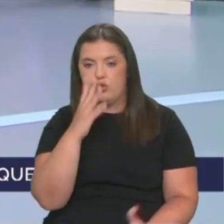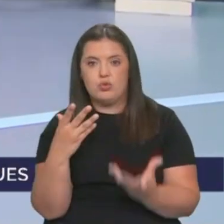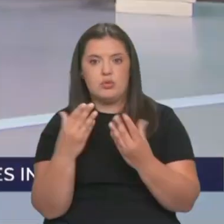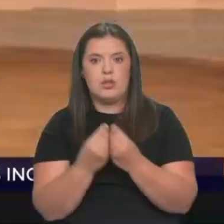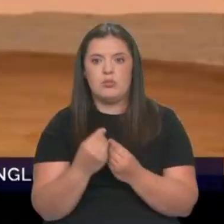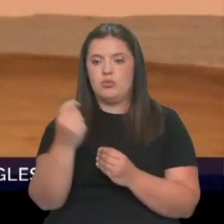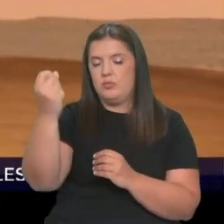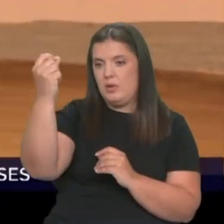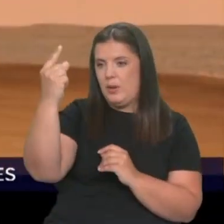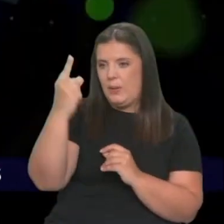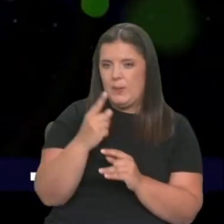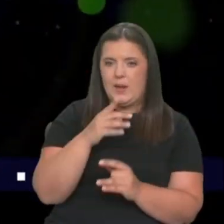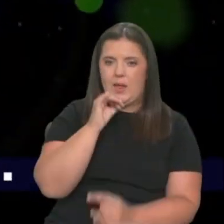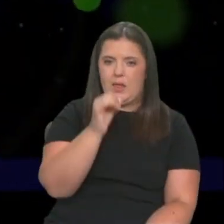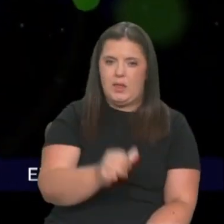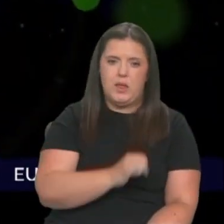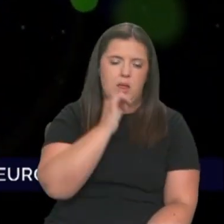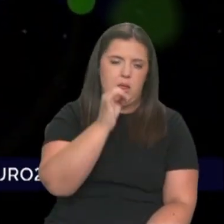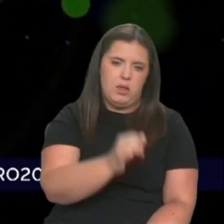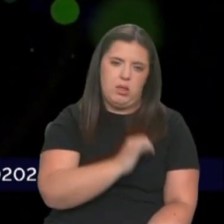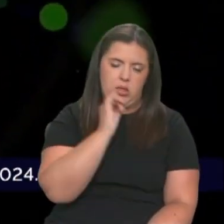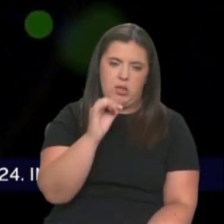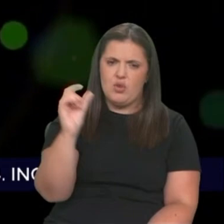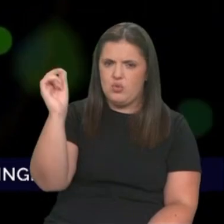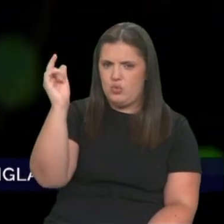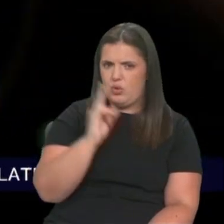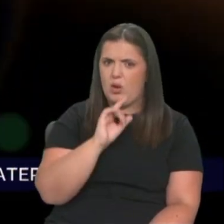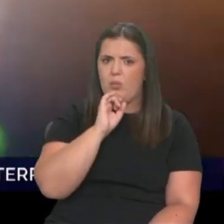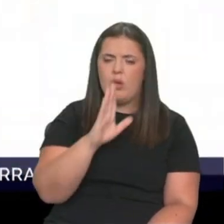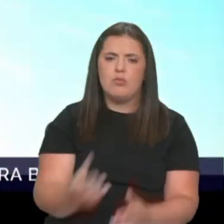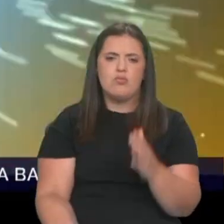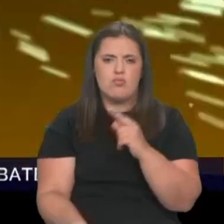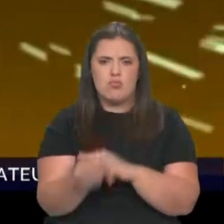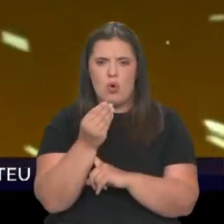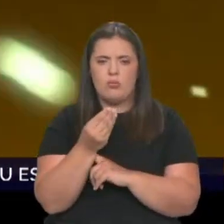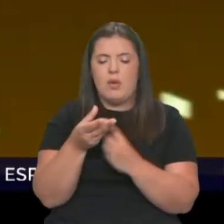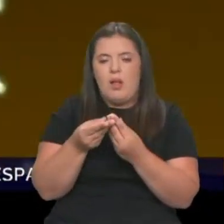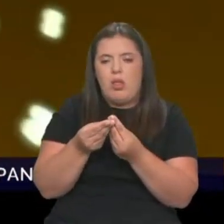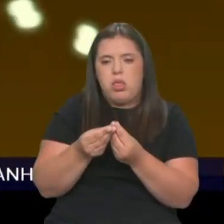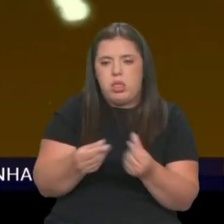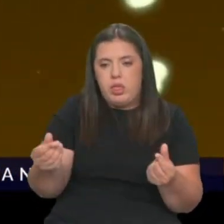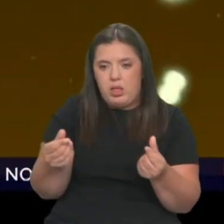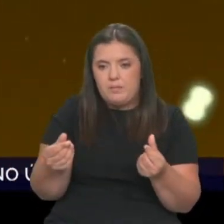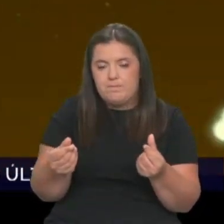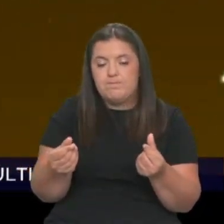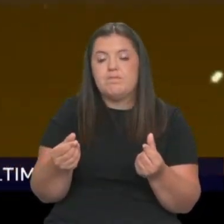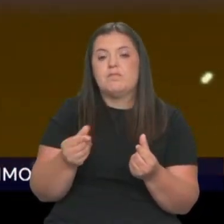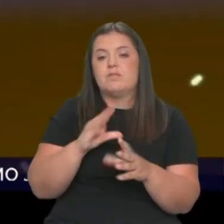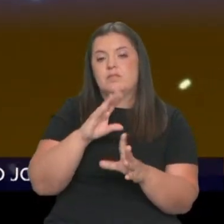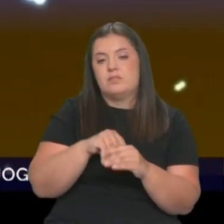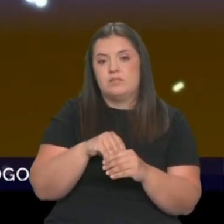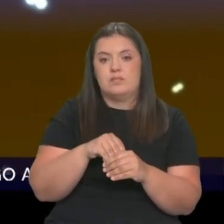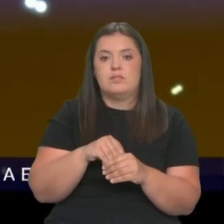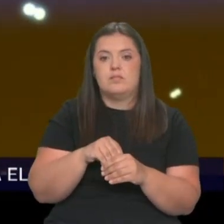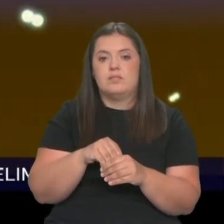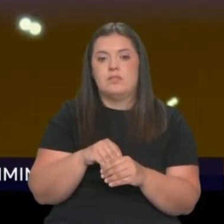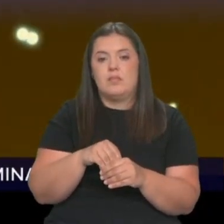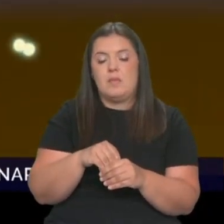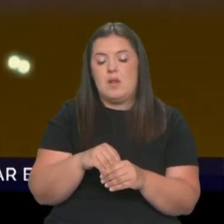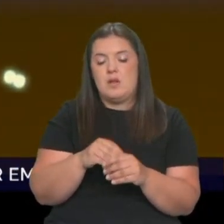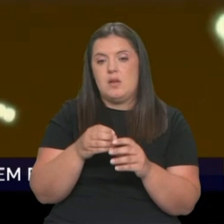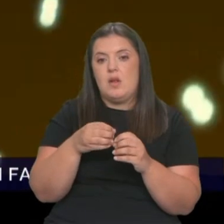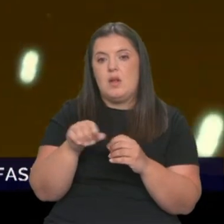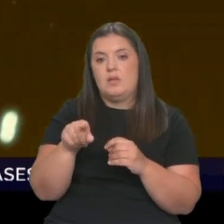radiação permanente do Sol, isto pode dar origem à decomposição na sua atmosfera destes